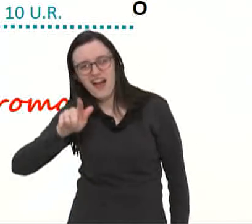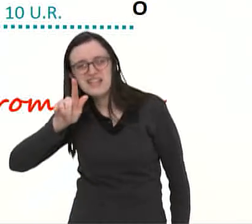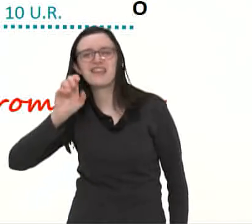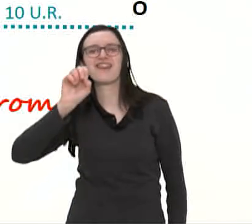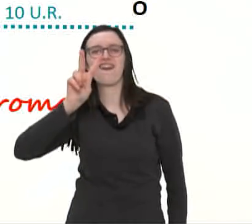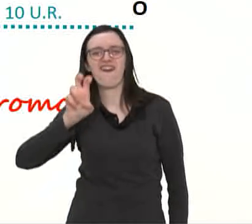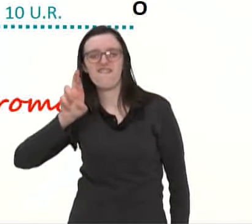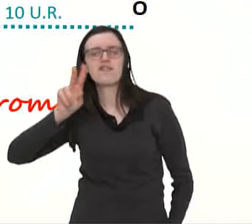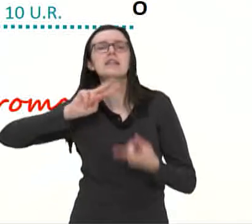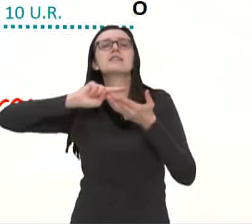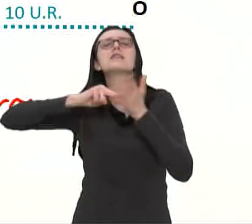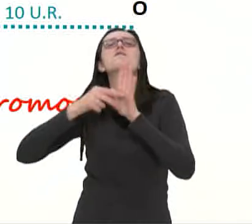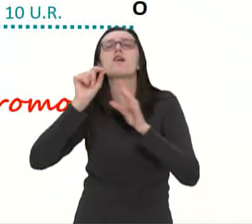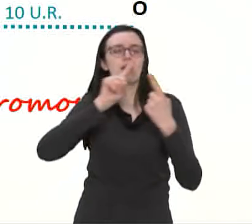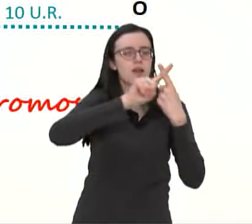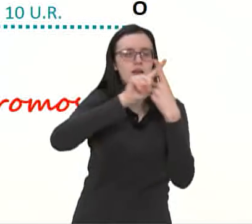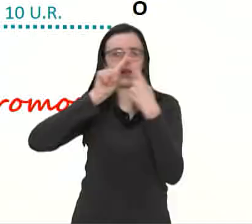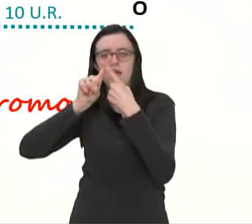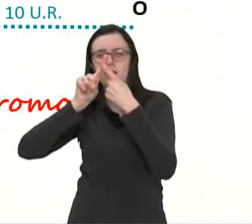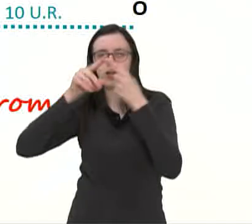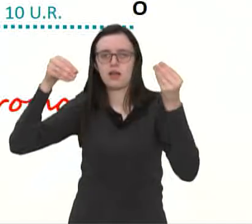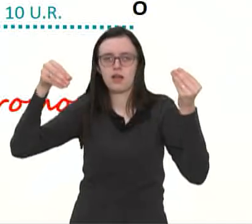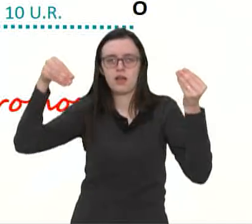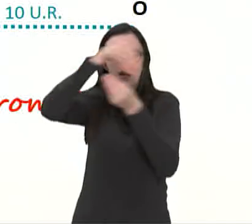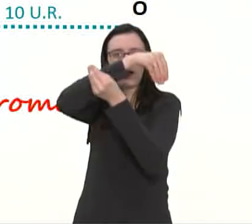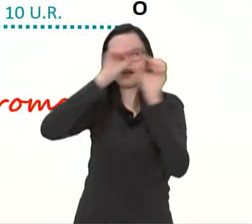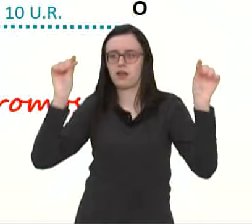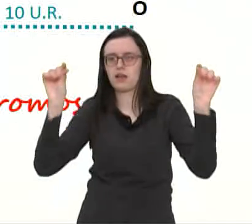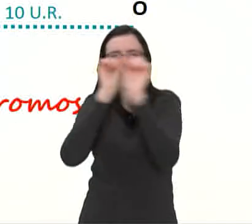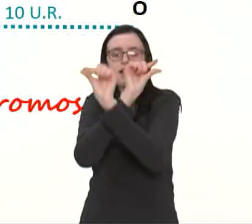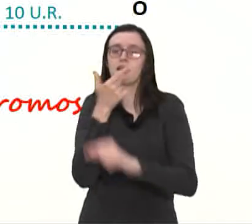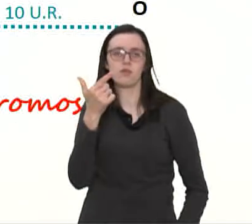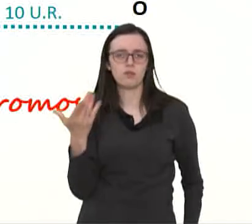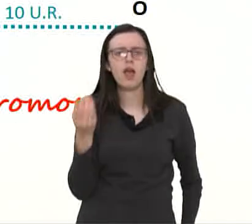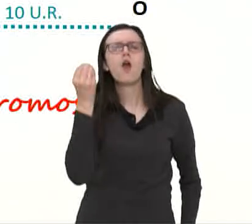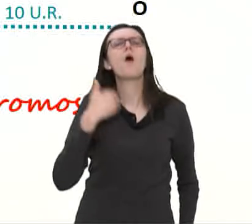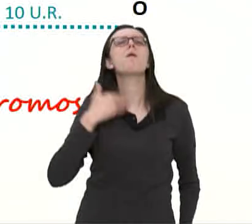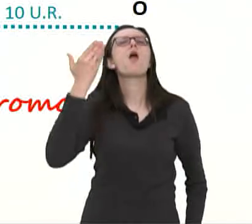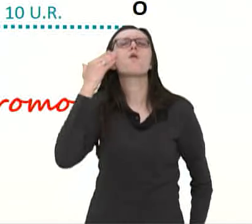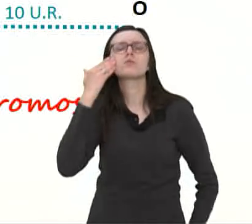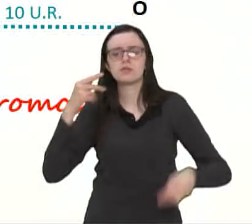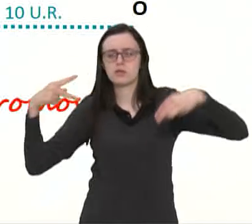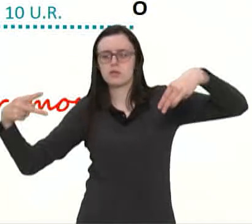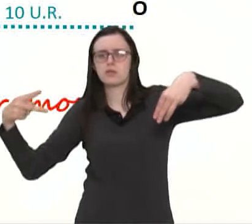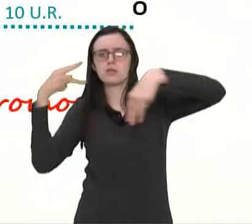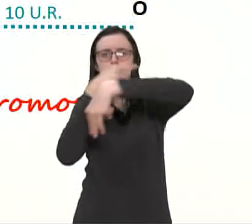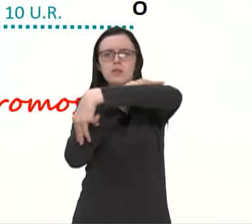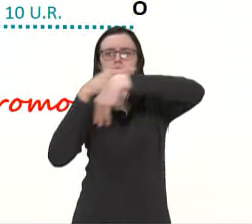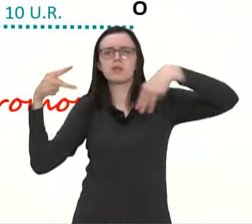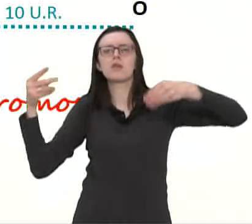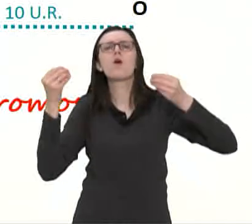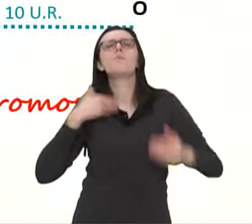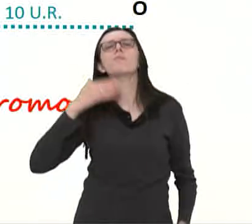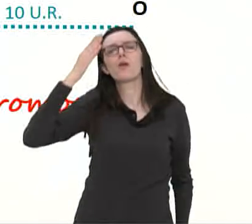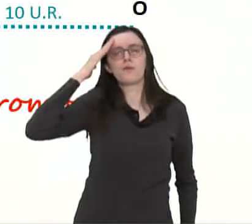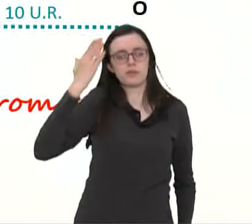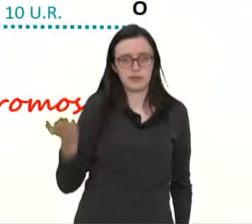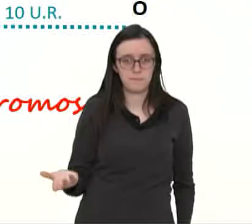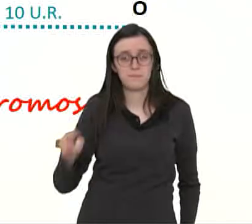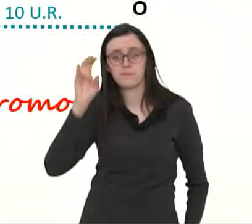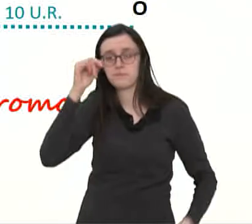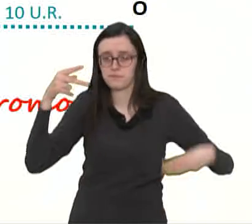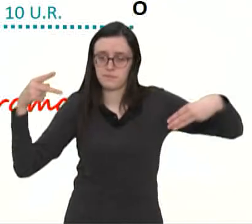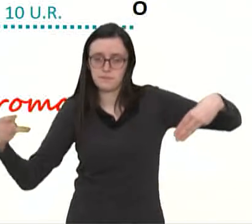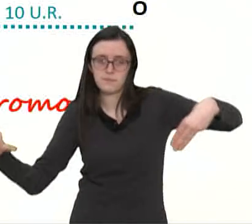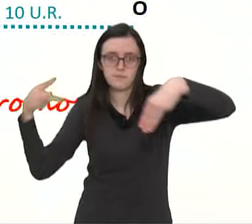o P bem grudadinho no M. Como é que eu sei que o P está para frente do M e não está para trás do M? Se ele estivesse para